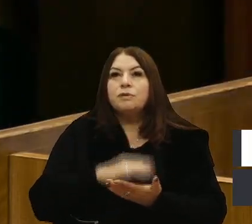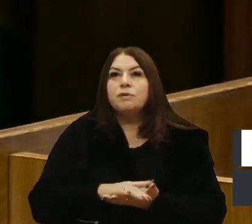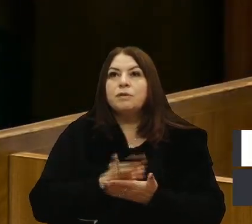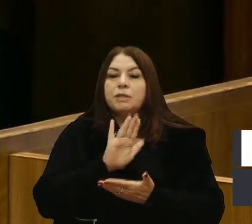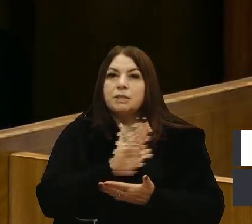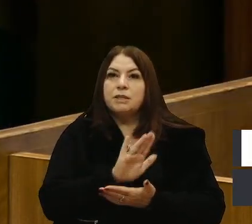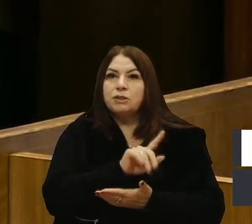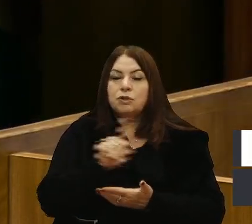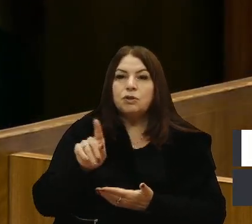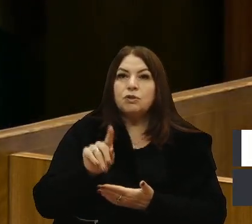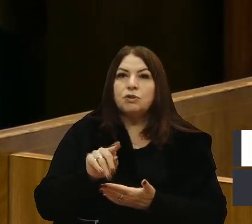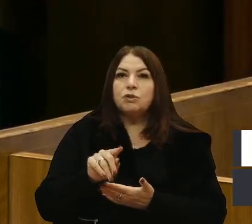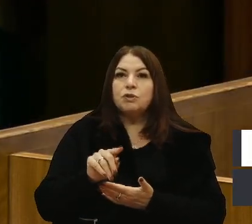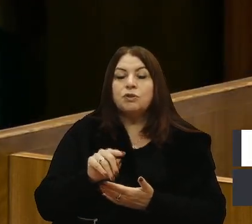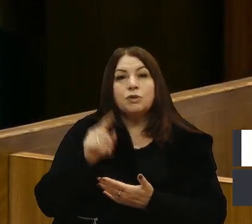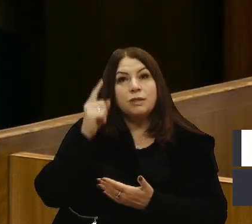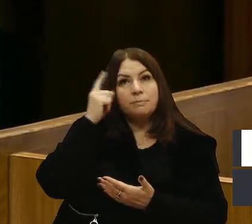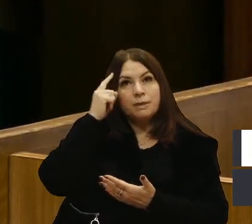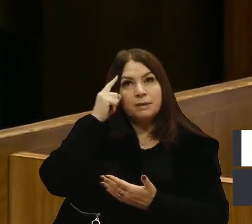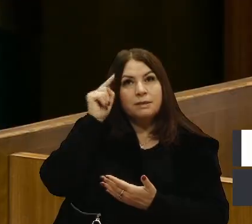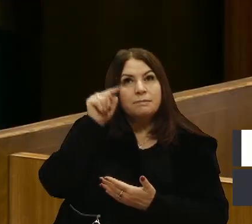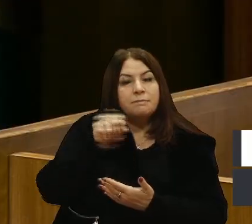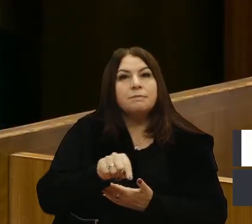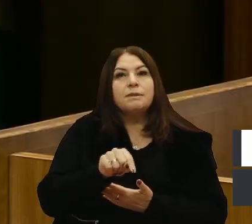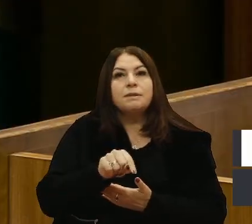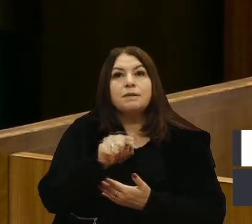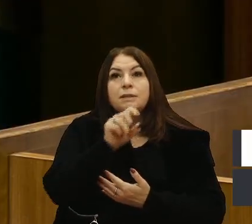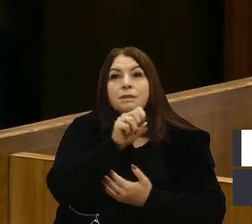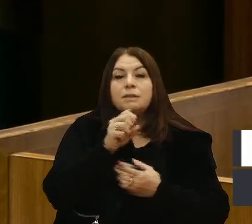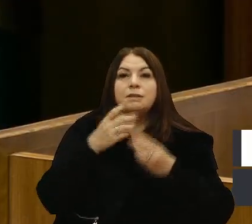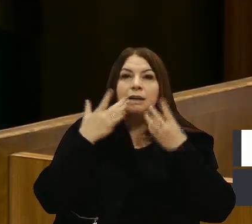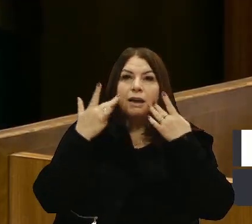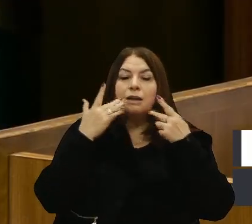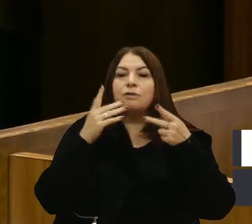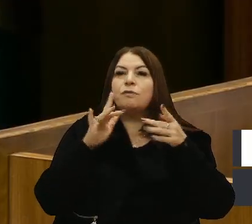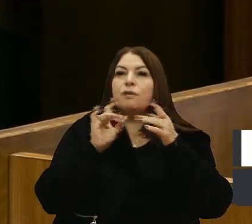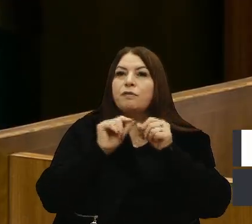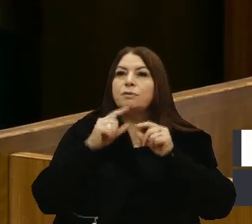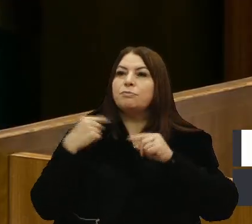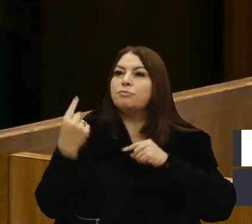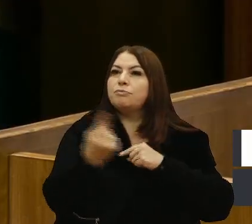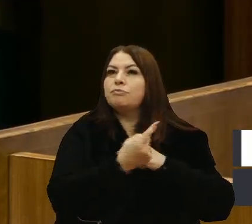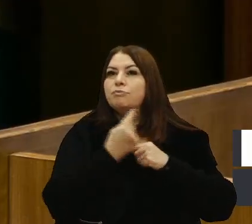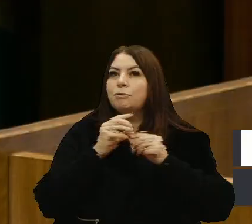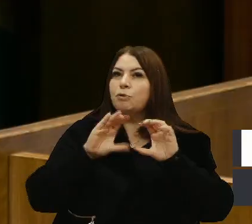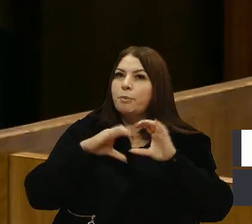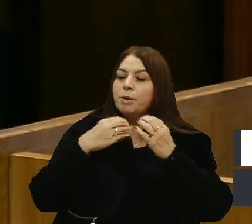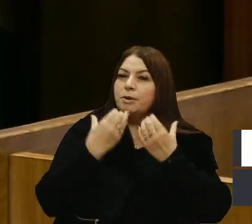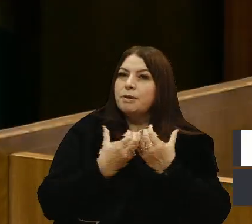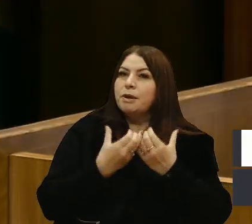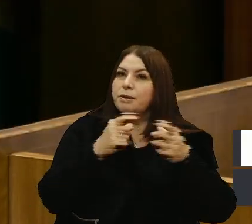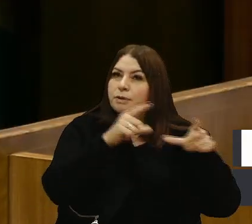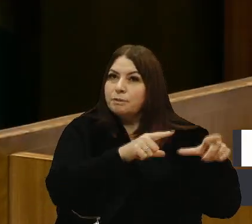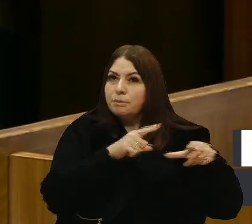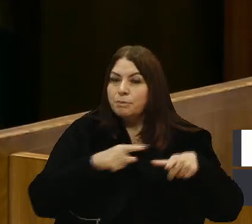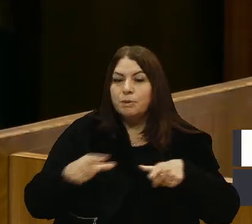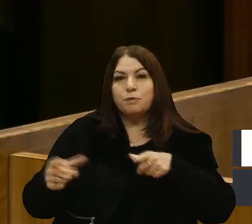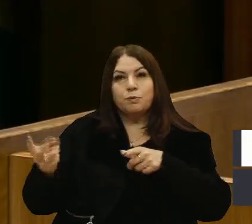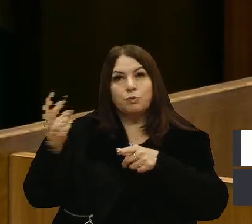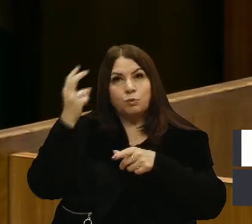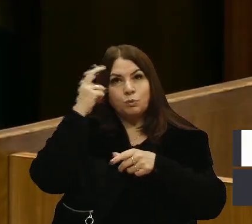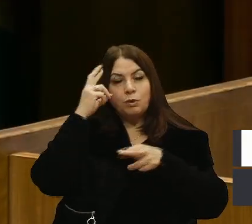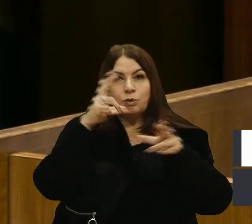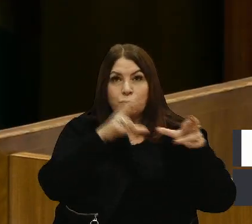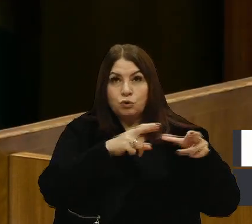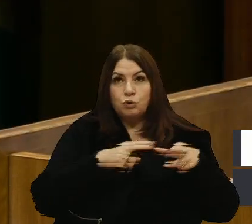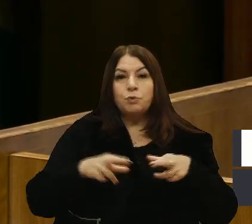deixo esta semente. Esse espetáculo foi feito para circular, para chegar em comunidades e espaços culturais da região